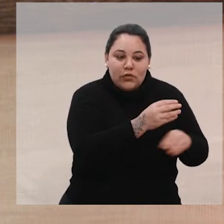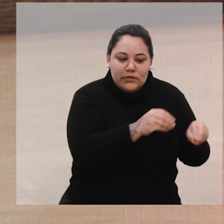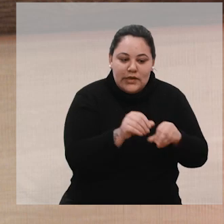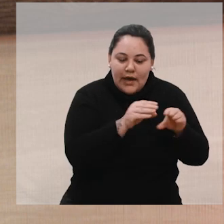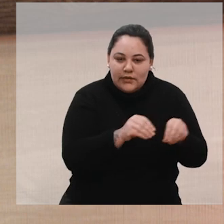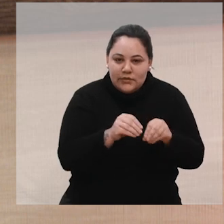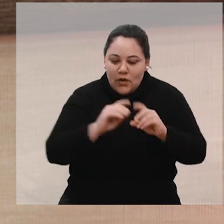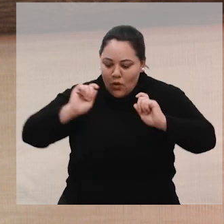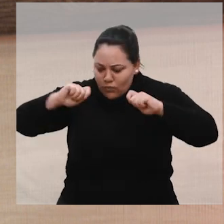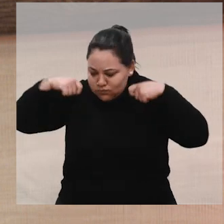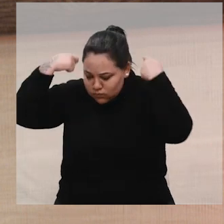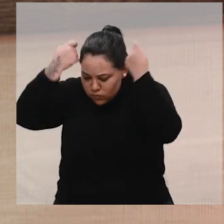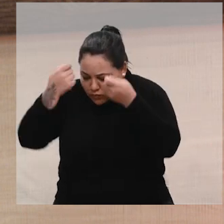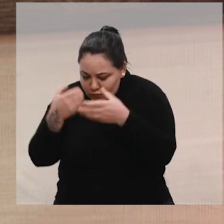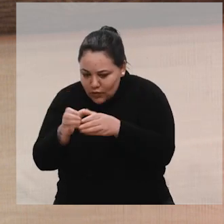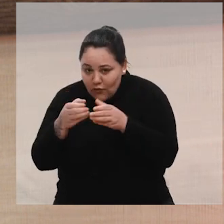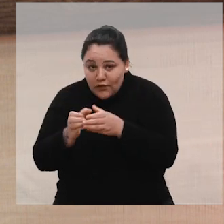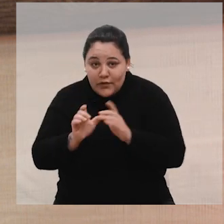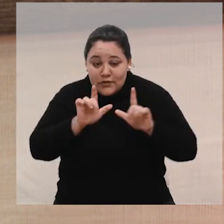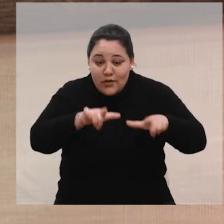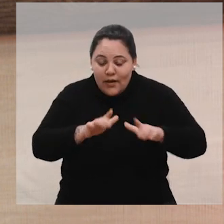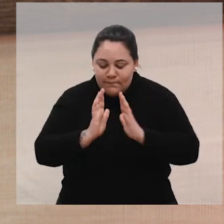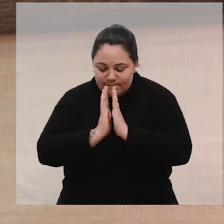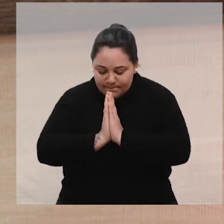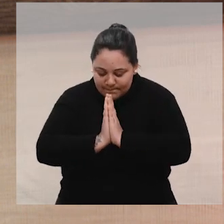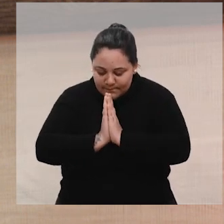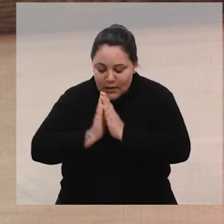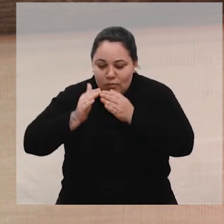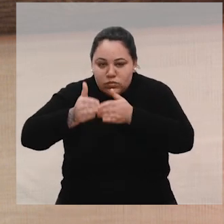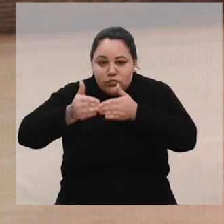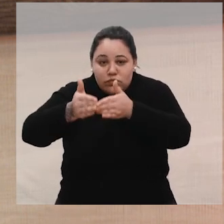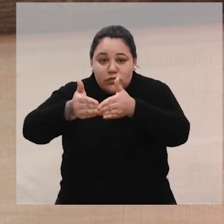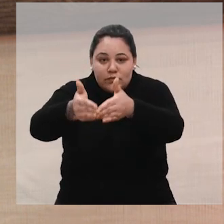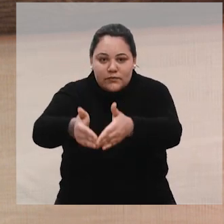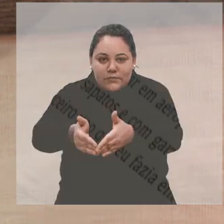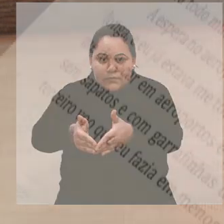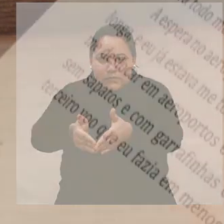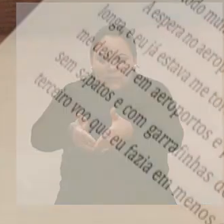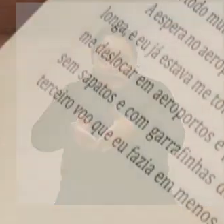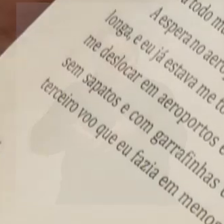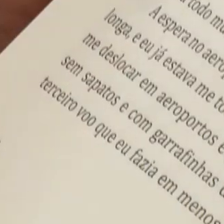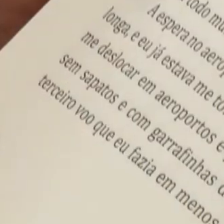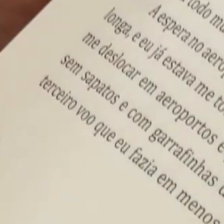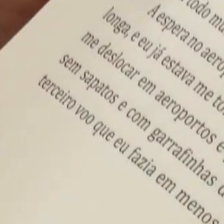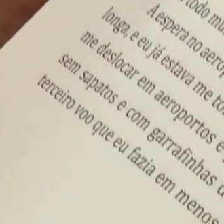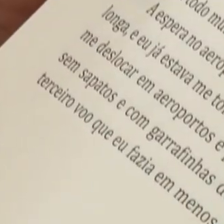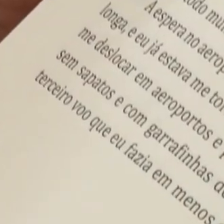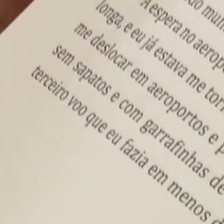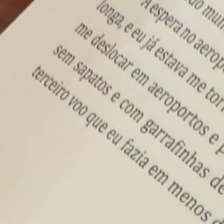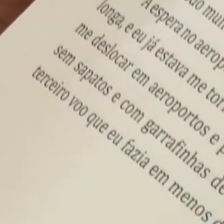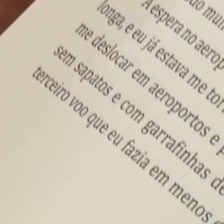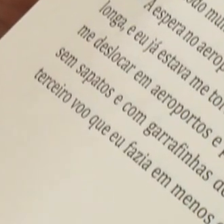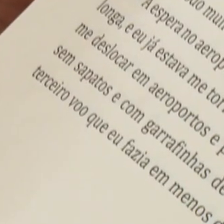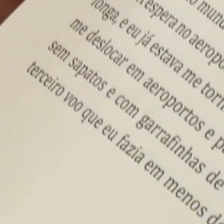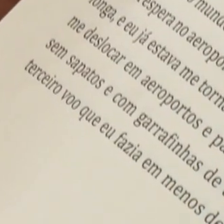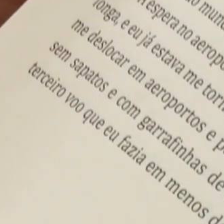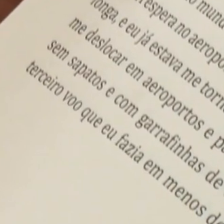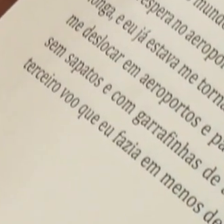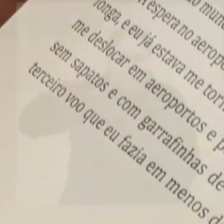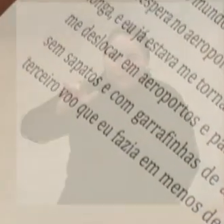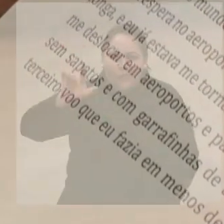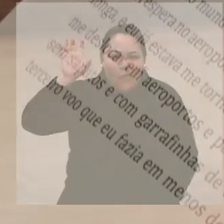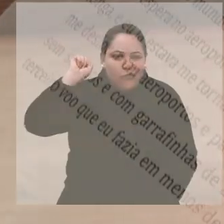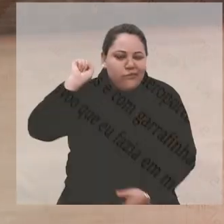novas terras. Os monges que viviam aqui rezavam pelos navegadores, e a voz foi ficando distante até que